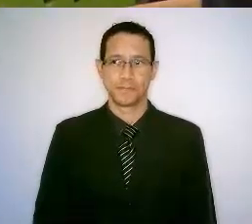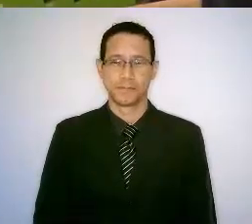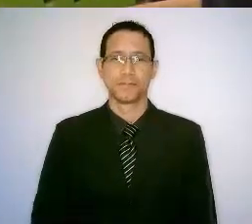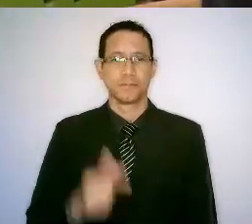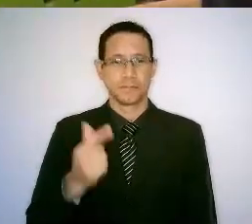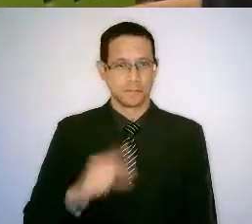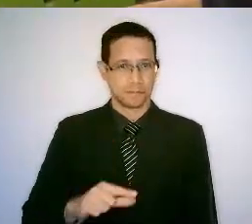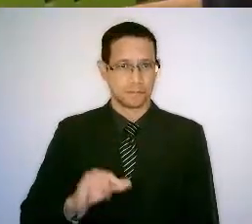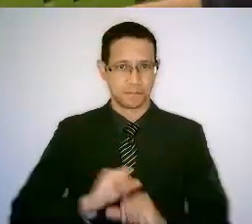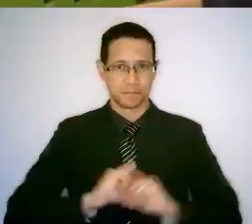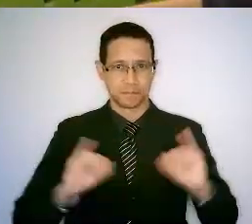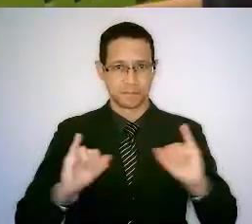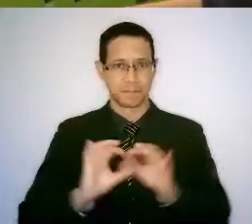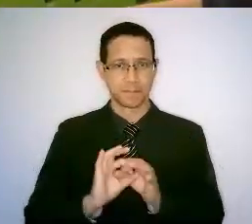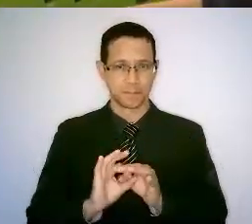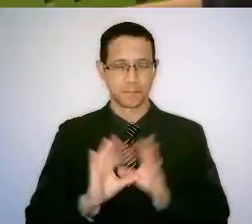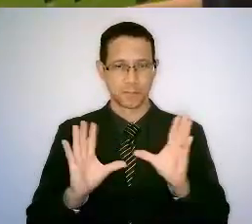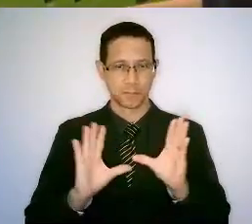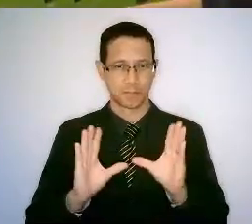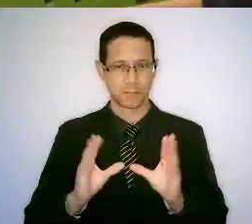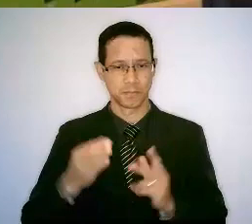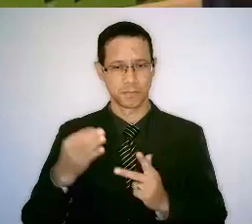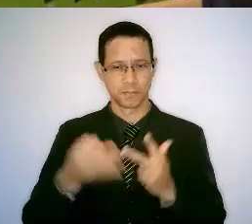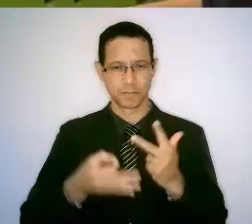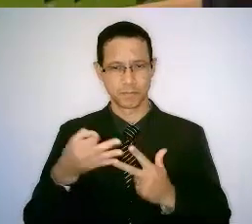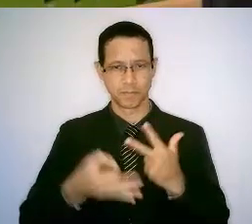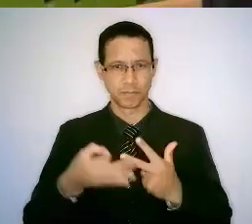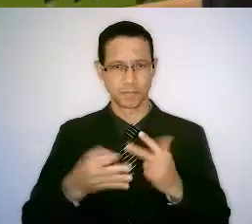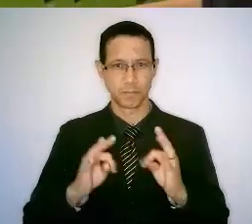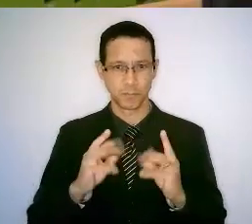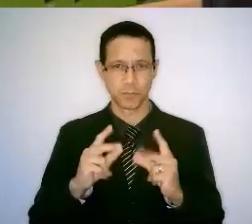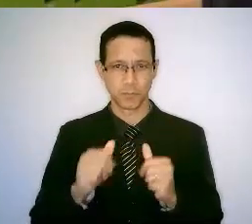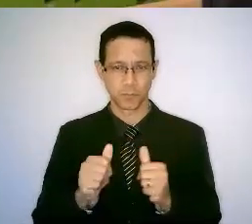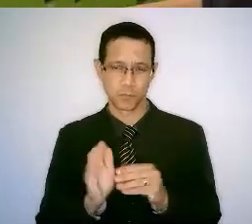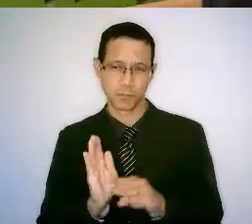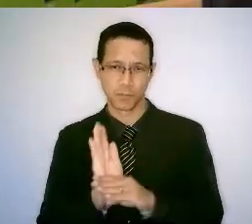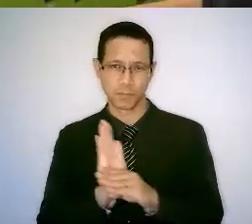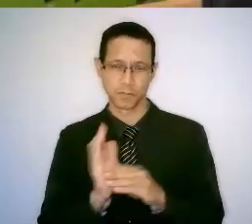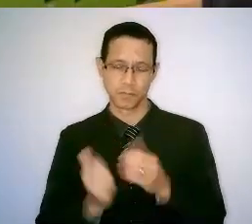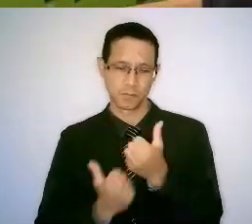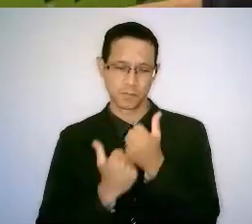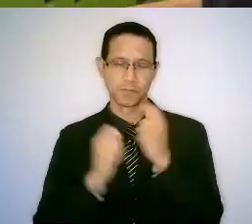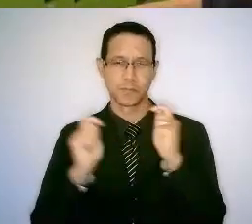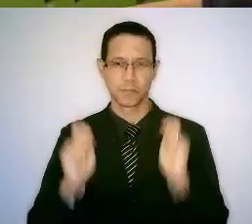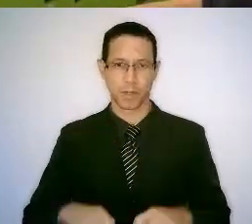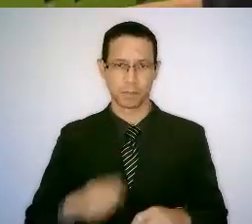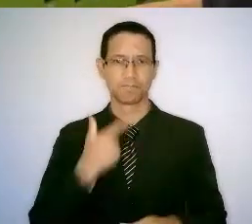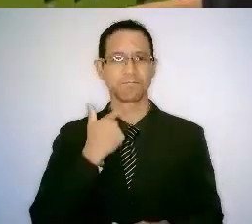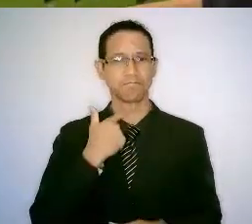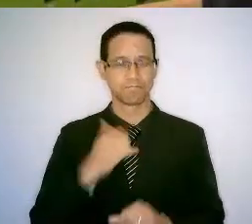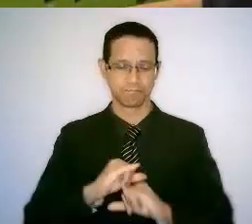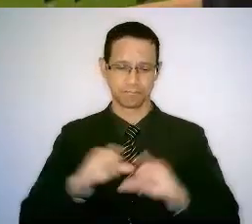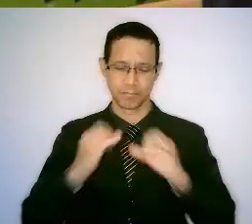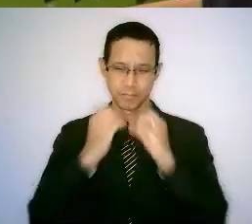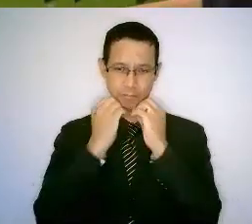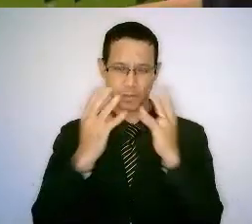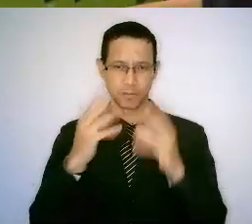toda a disposição do Poder Judiciário em prestar todo o auxílio necessário e desejo um excelente